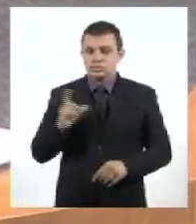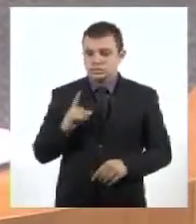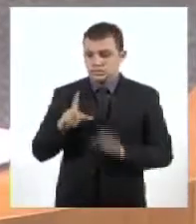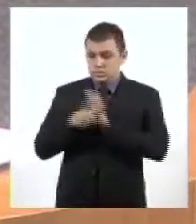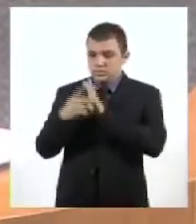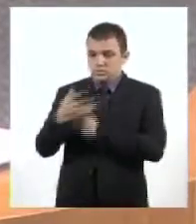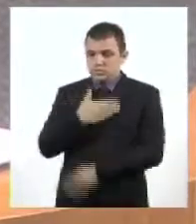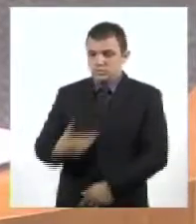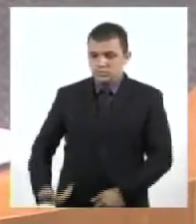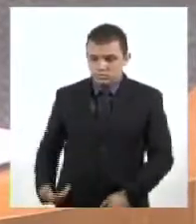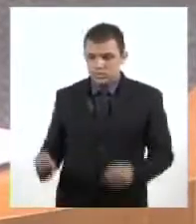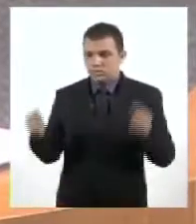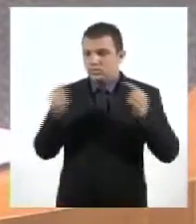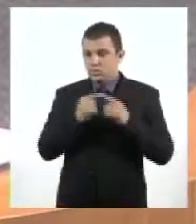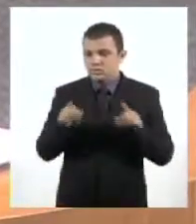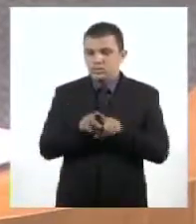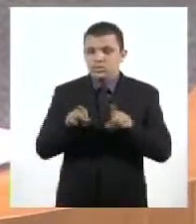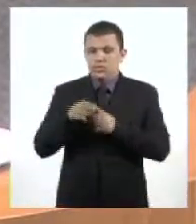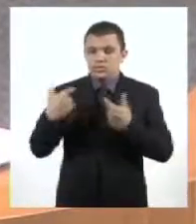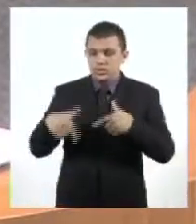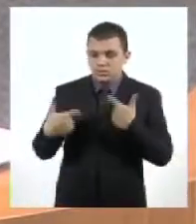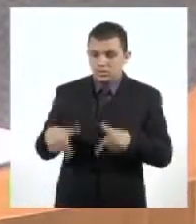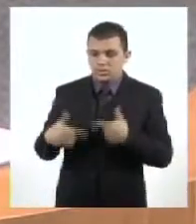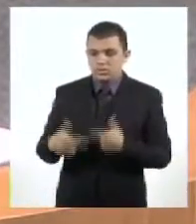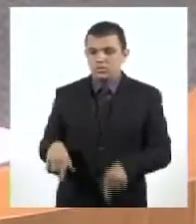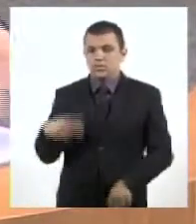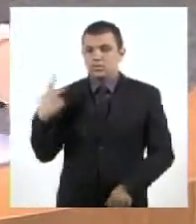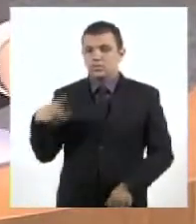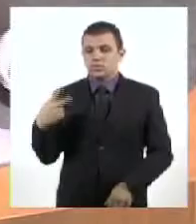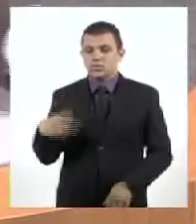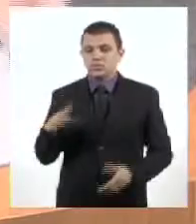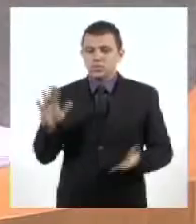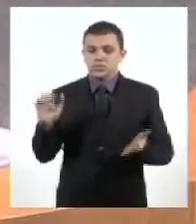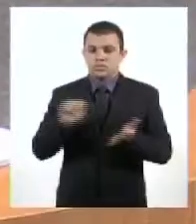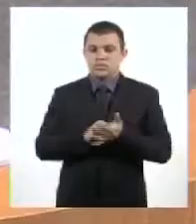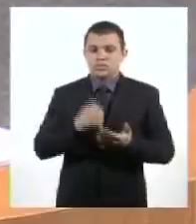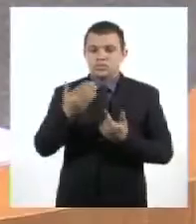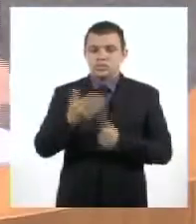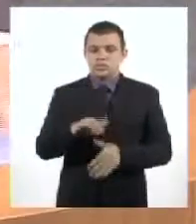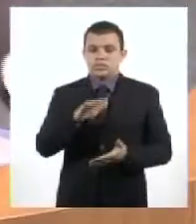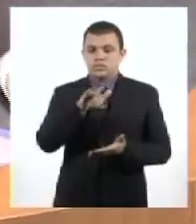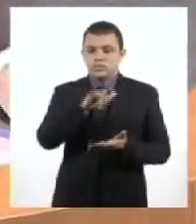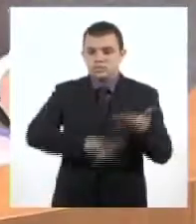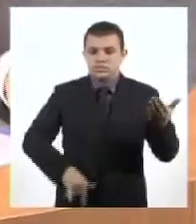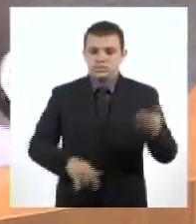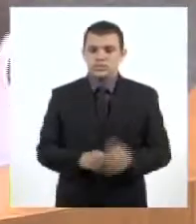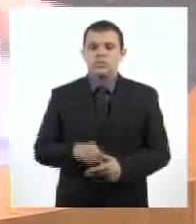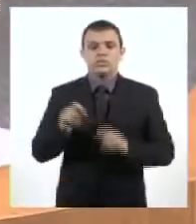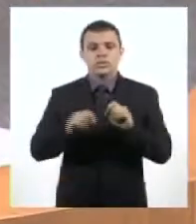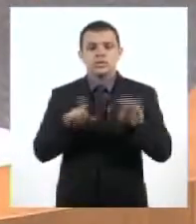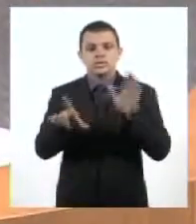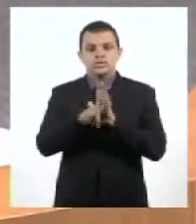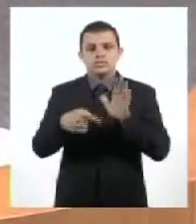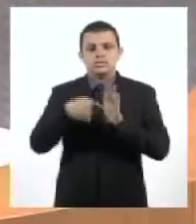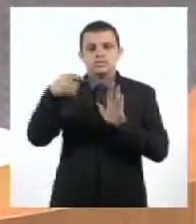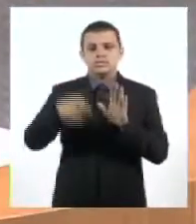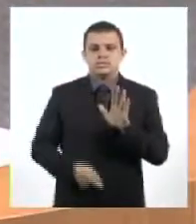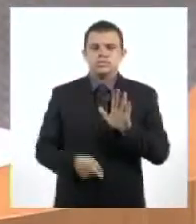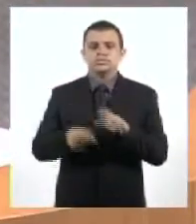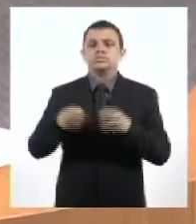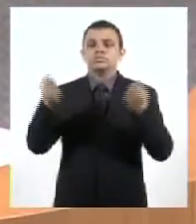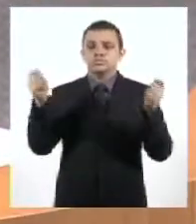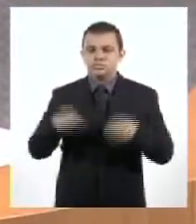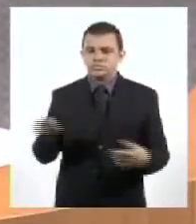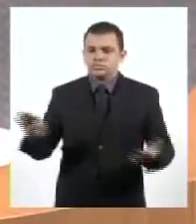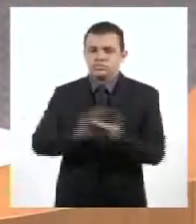de governo, para as atividades contempladas no contrato de gestão. Ou seja, está amparado pela lei a contratação